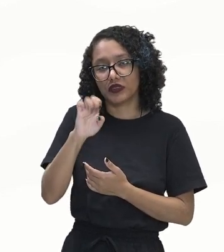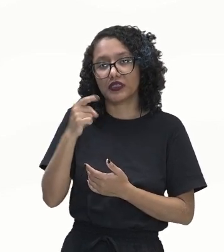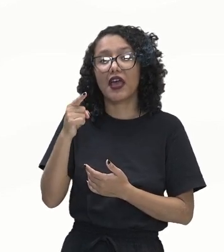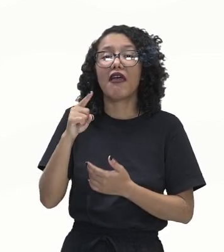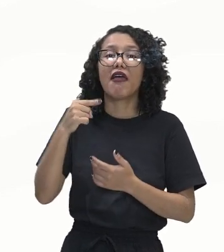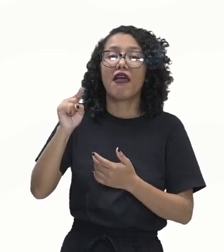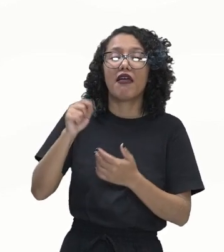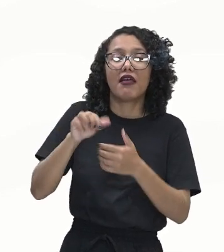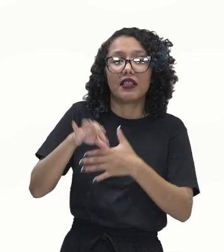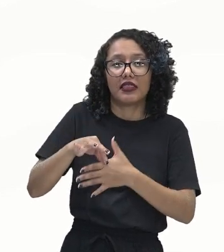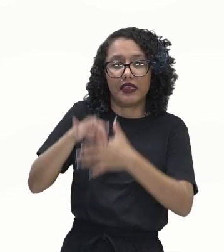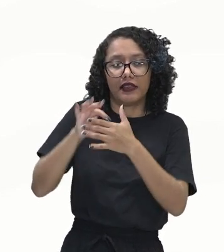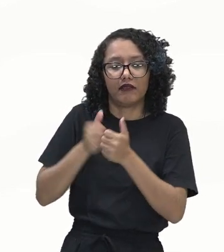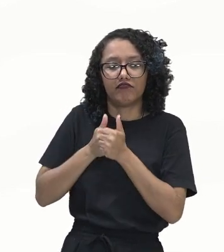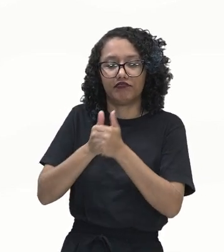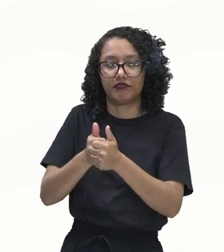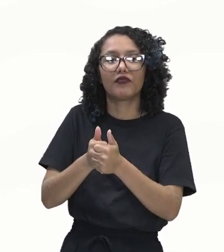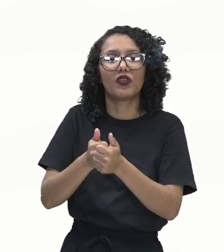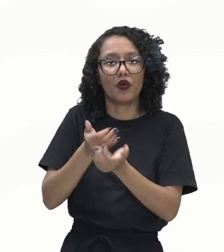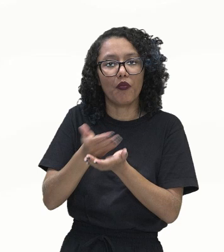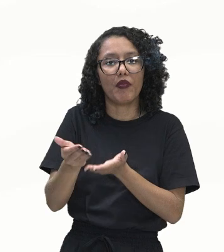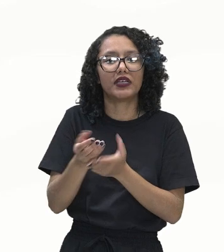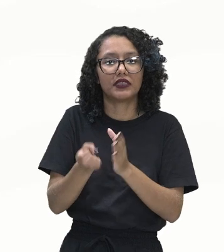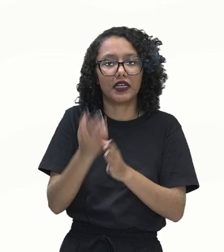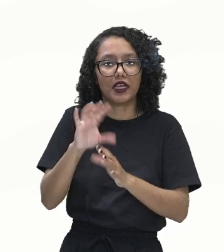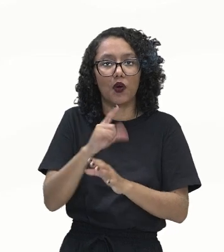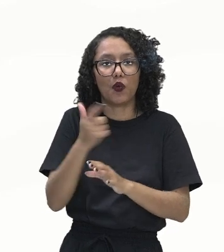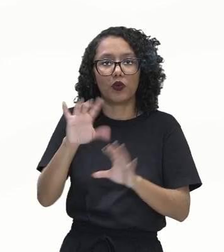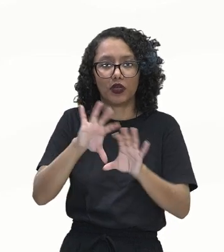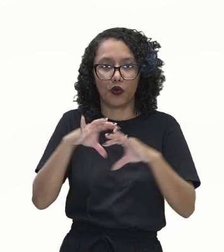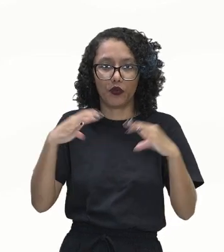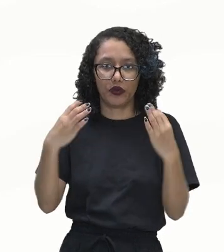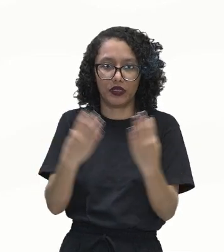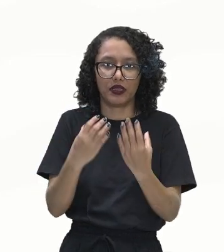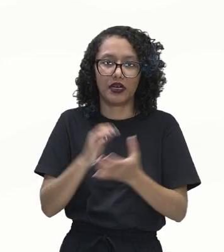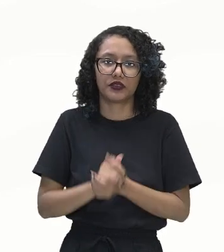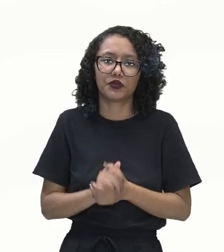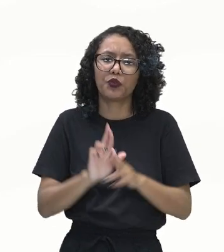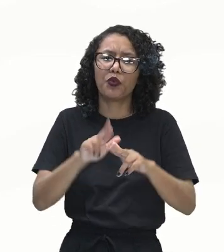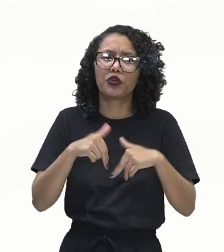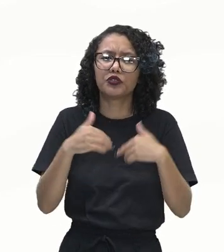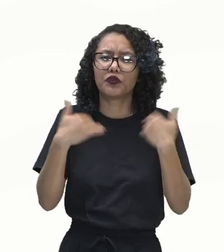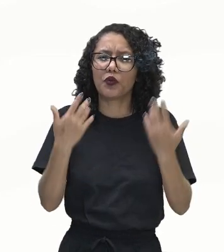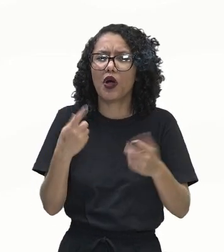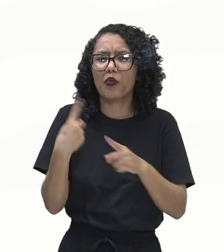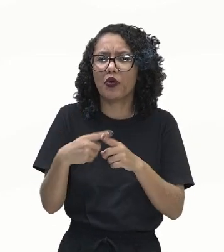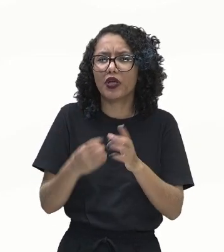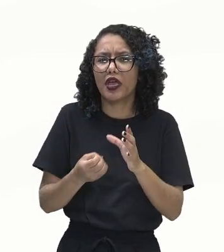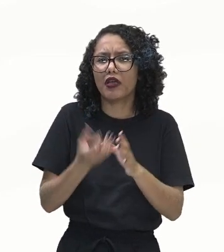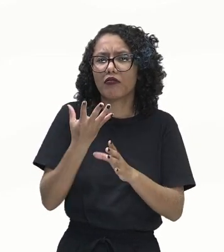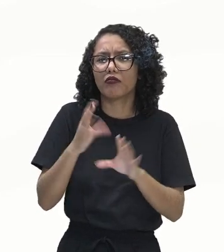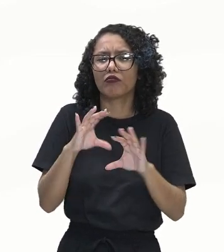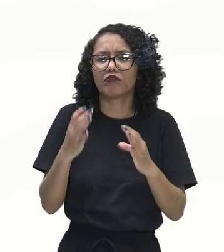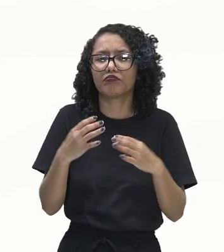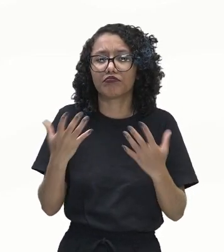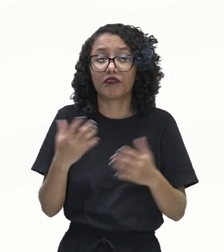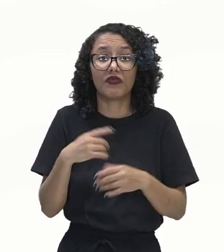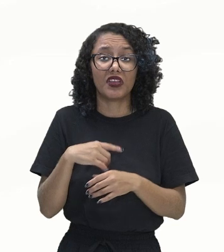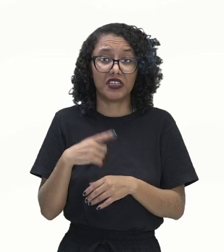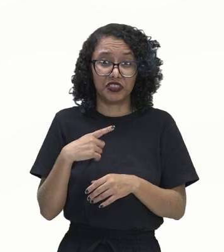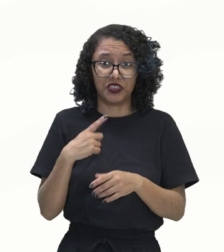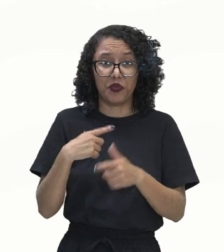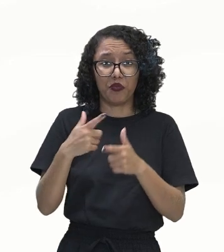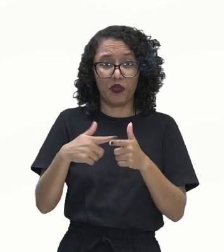até uma nova comunidade. Então, esse movimento ele foi motivado por descontentamento social e econômico, o que gerou